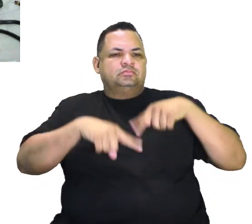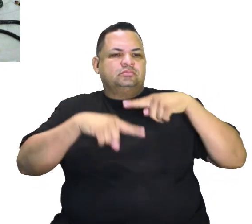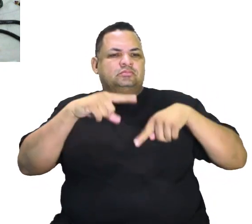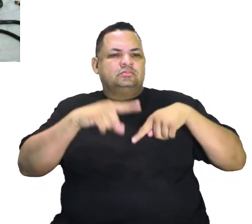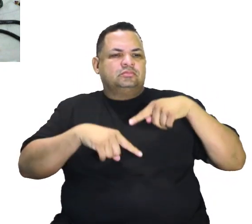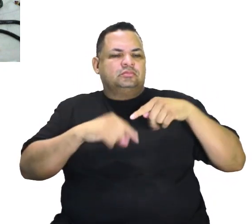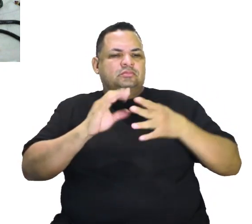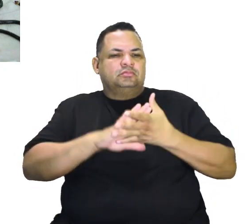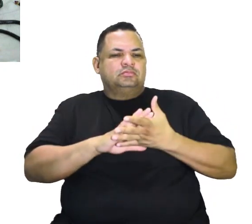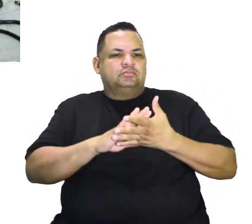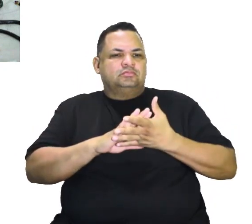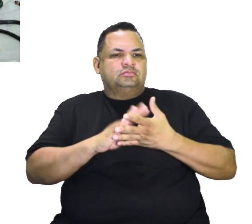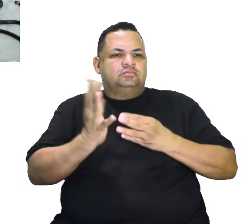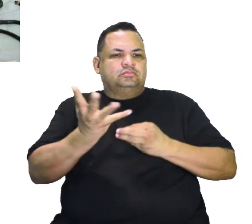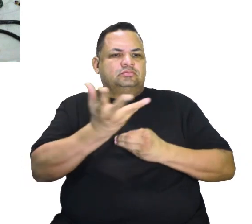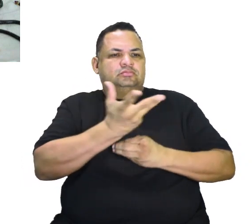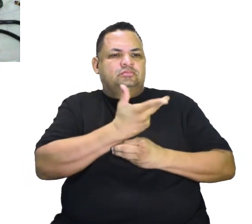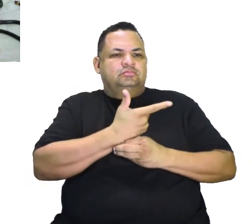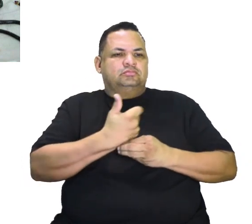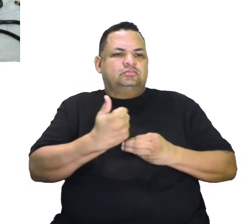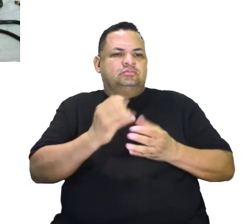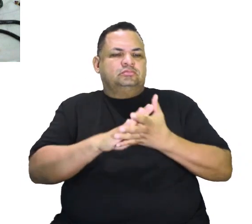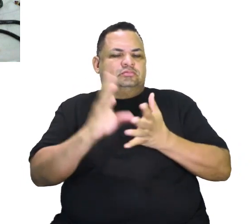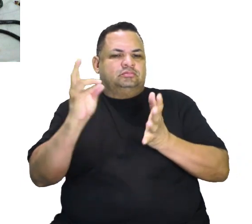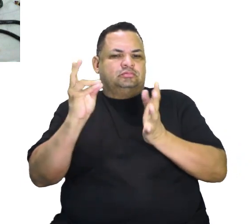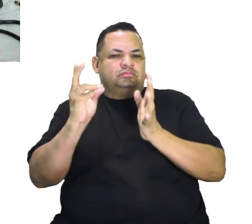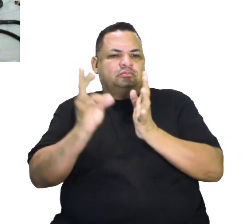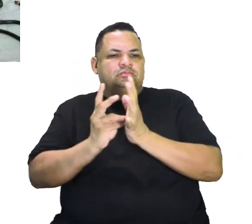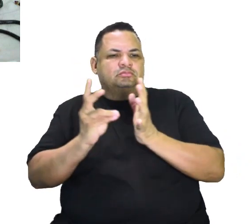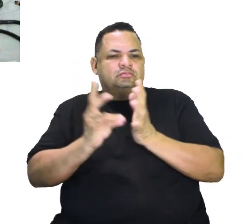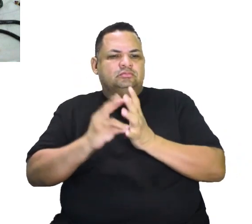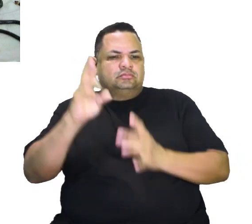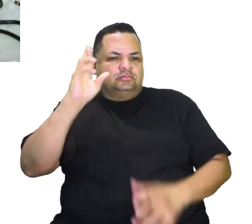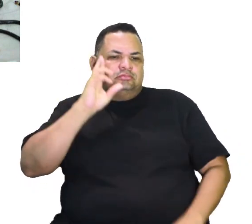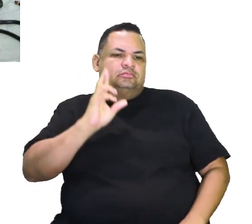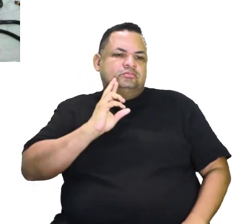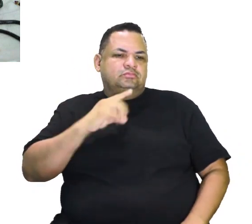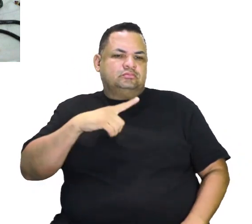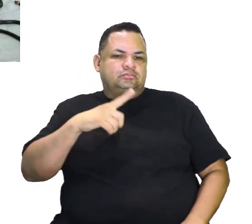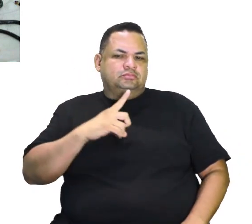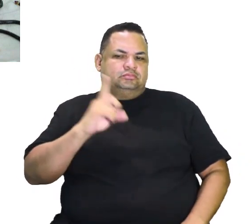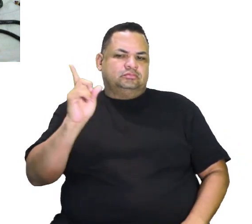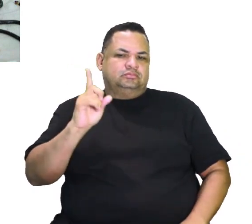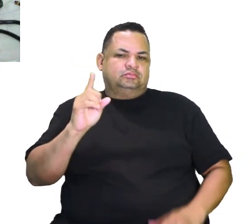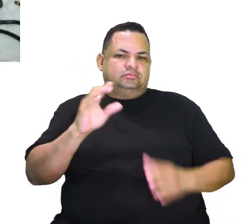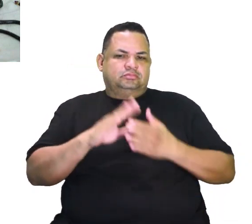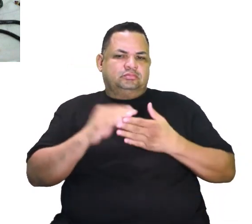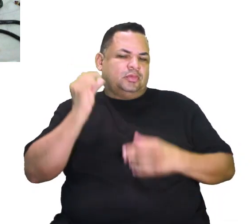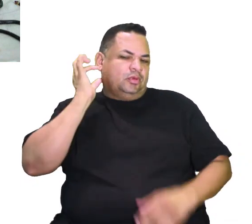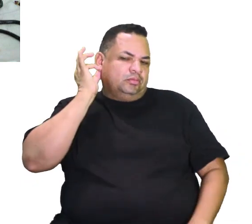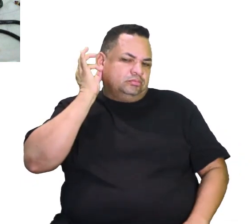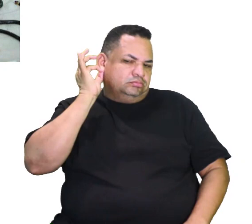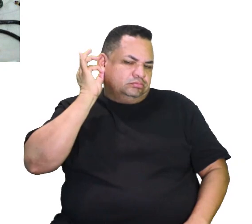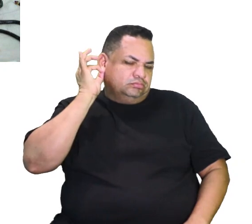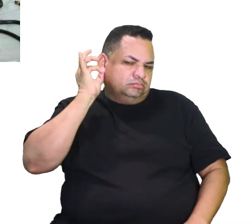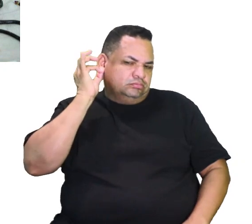de Rondônia. Aí aqui eu trouxe uma foto para vocês de alguns materiais, como